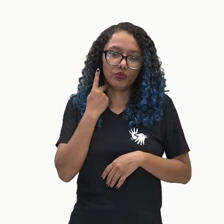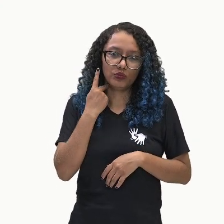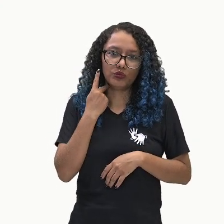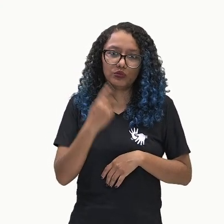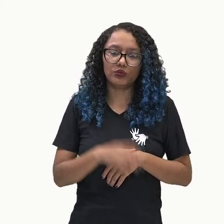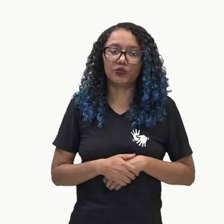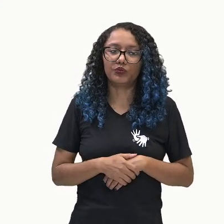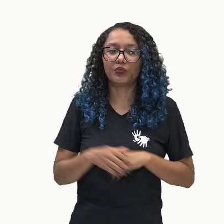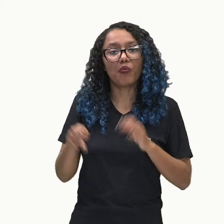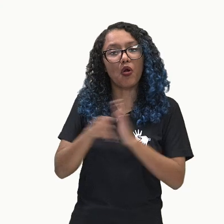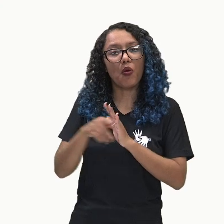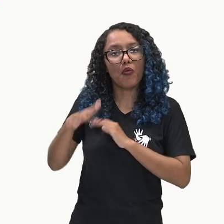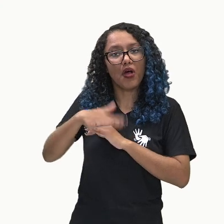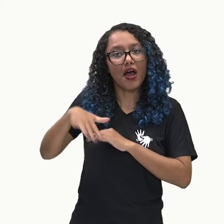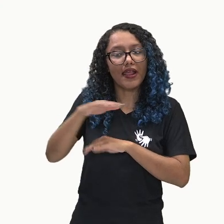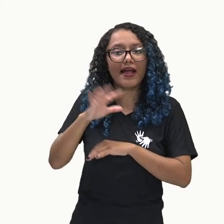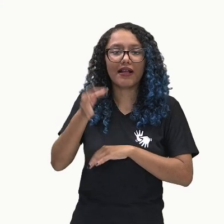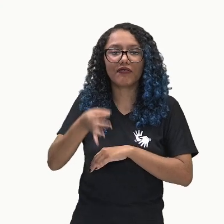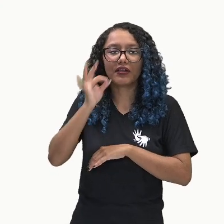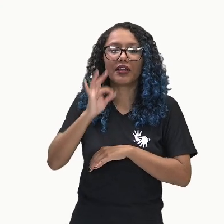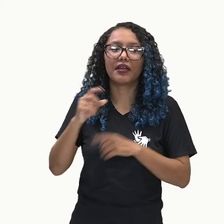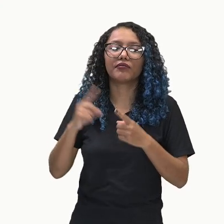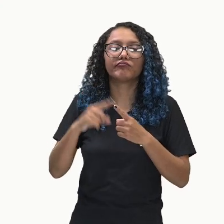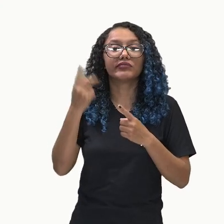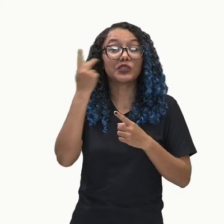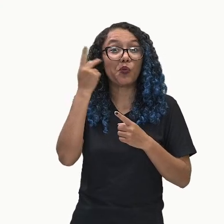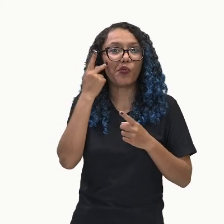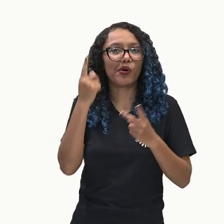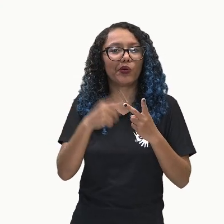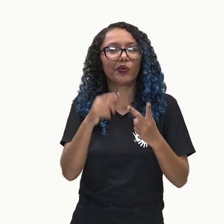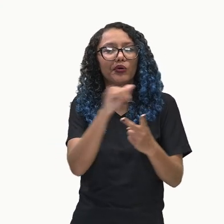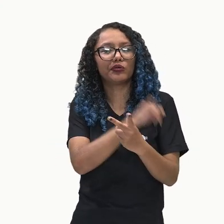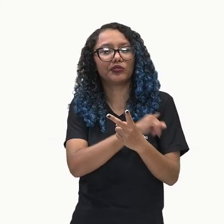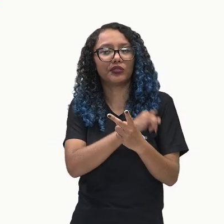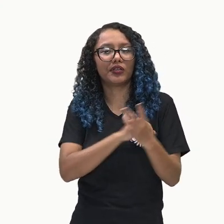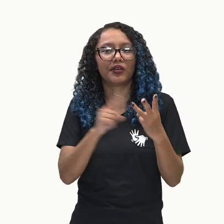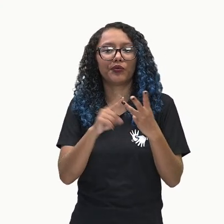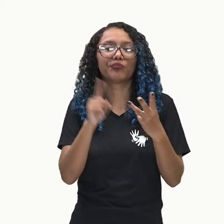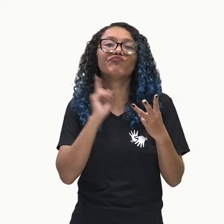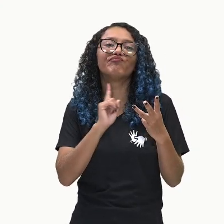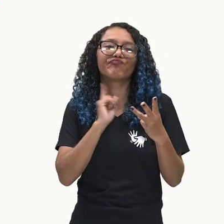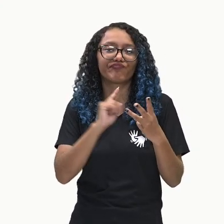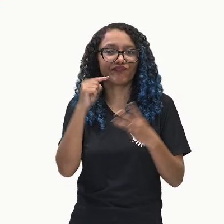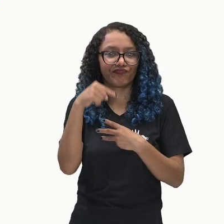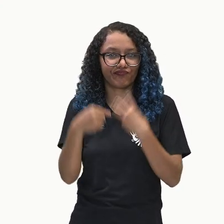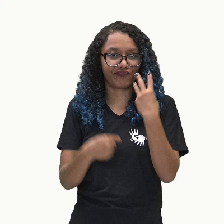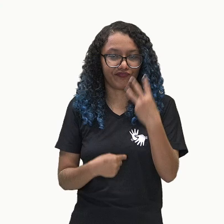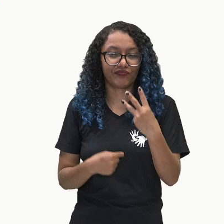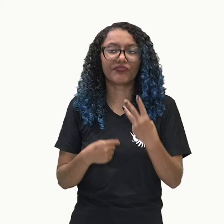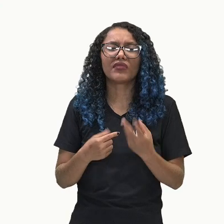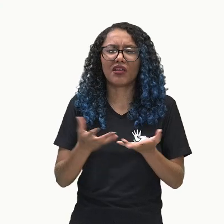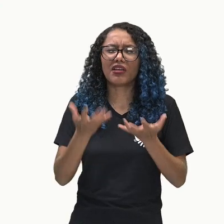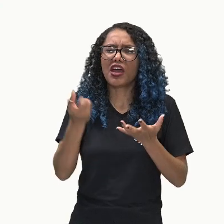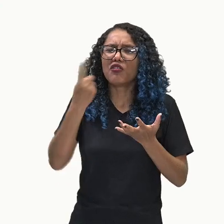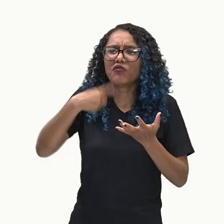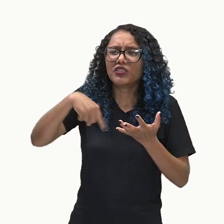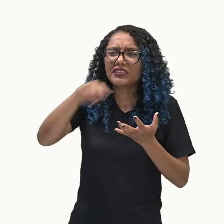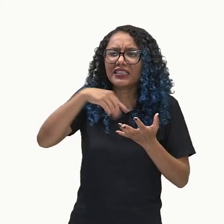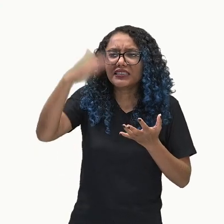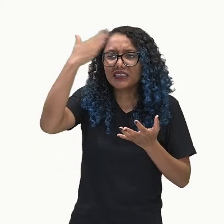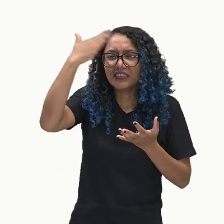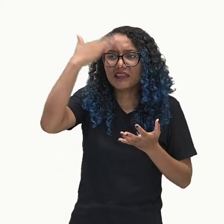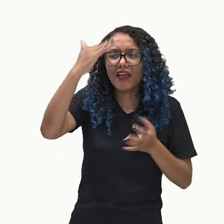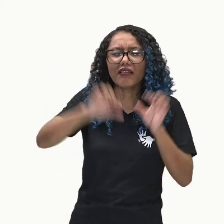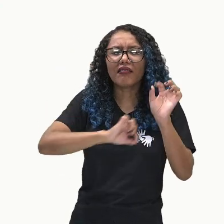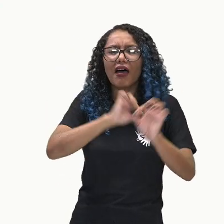províncias cafeeiras de São Paulo, do Rio de Janeiro e Minas Gerais. O que eu quero que vocês percebam aqui, tá?